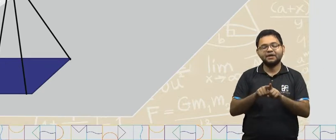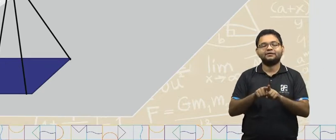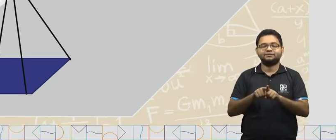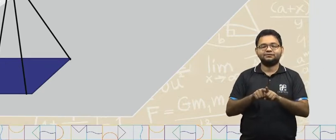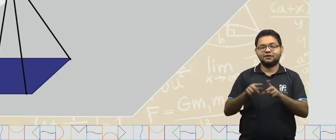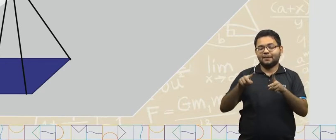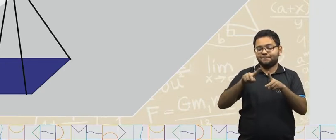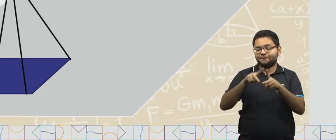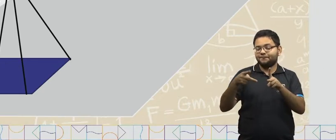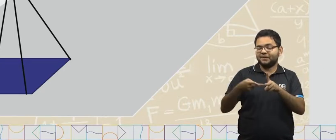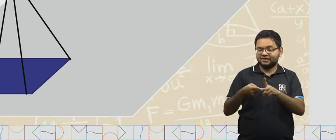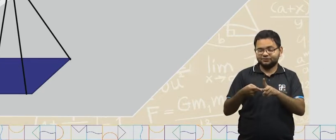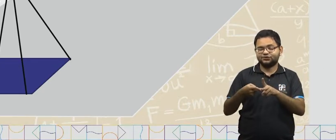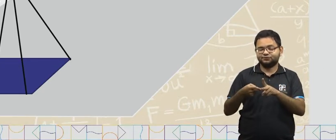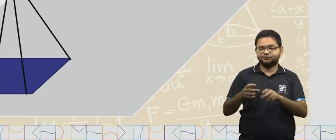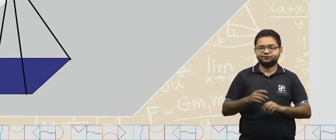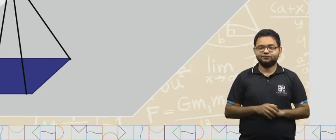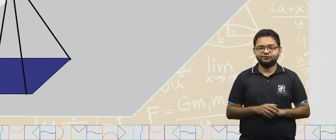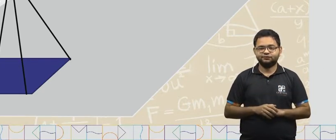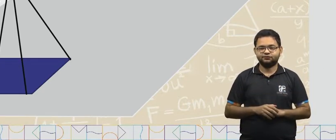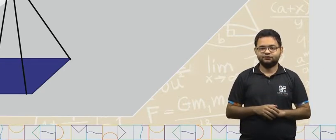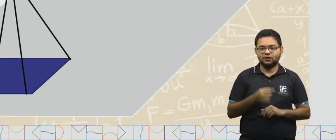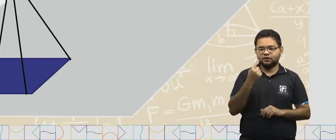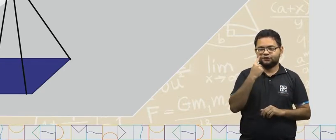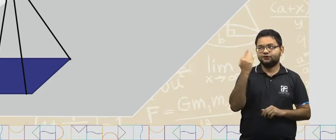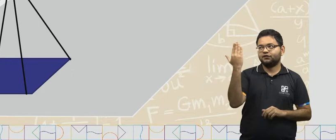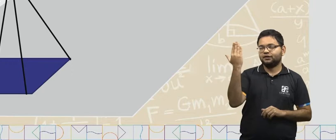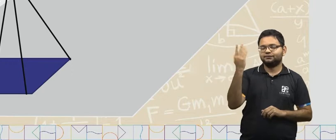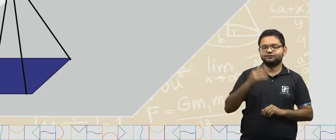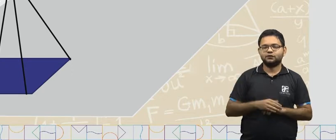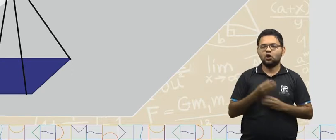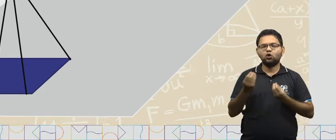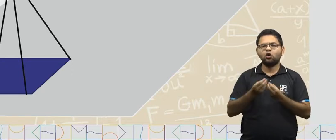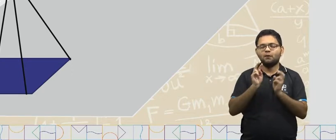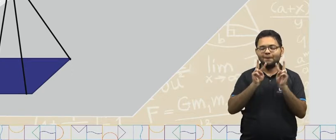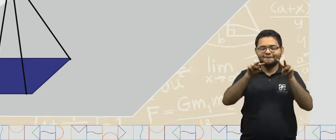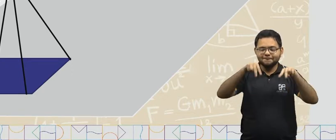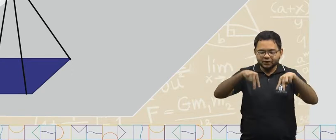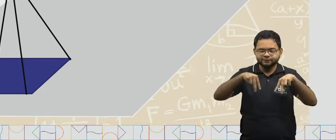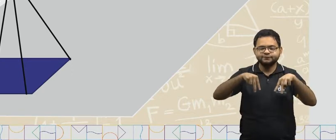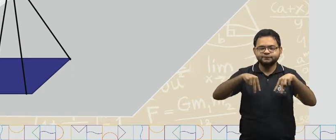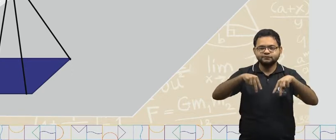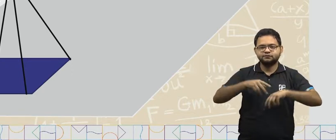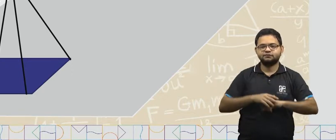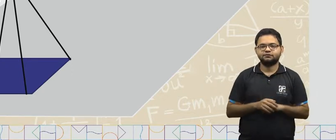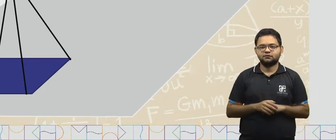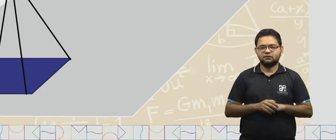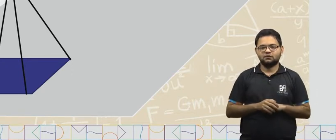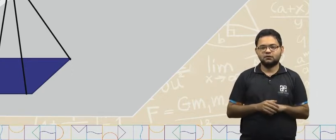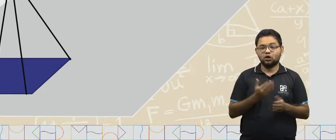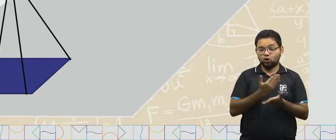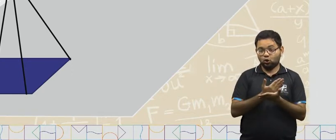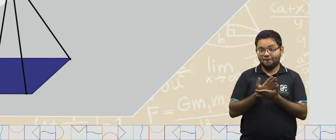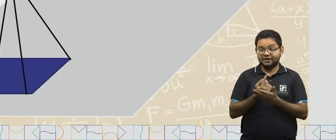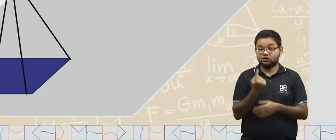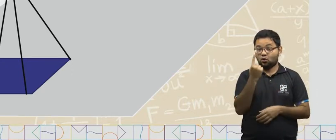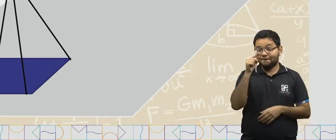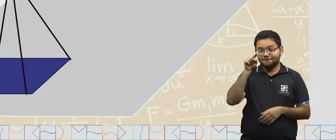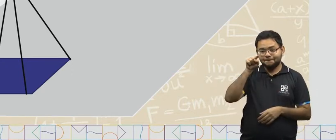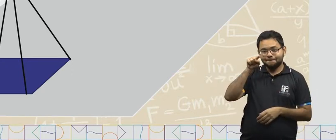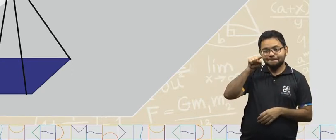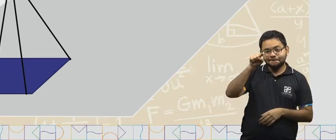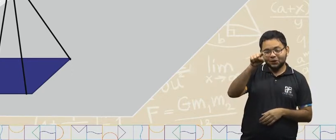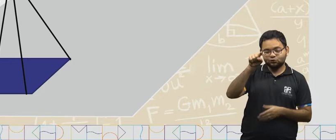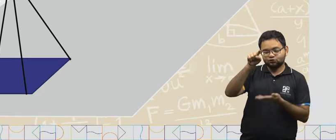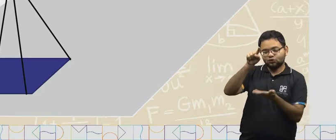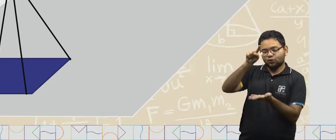aplica às pirâmides. Olhando de cima, podemos compreender que parte de um ponto e